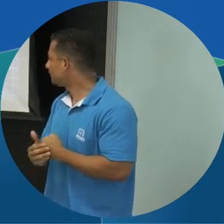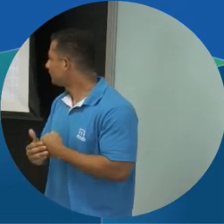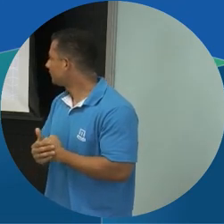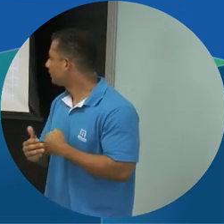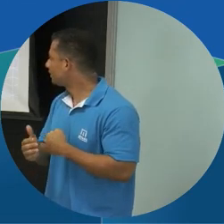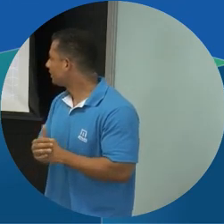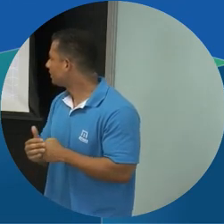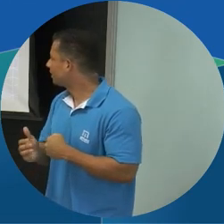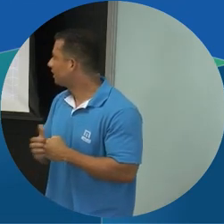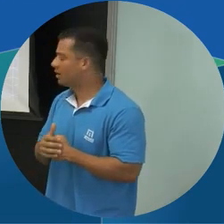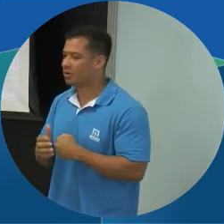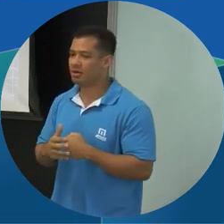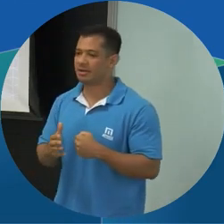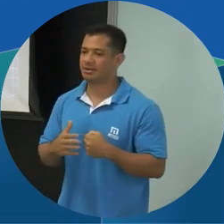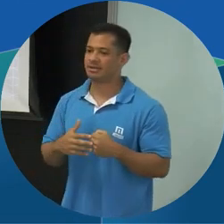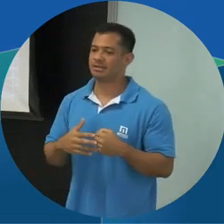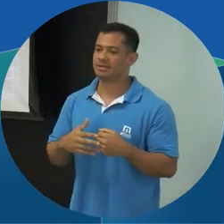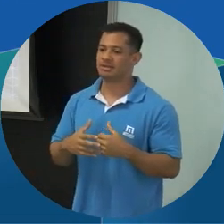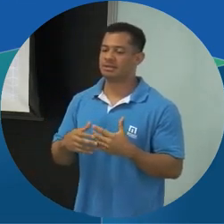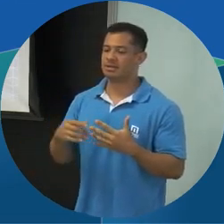Aspectos de qualidade, tá?